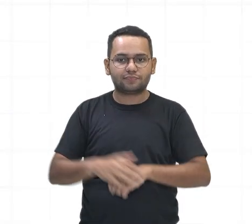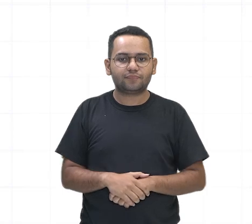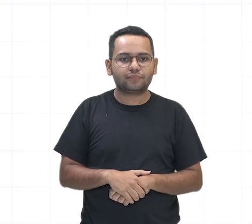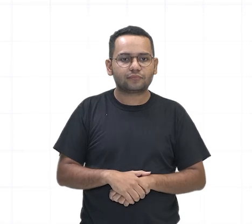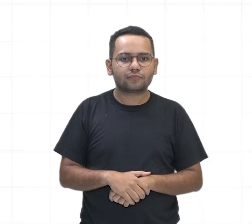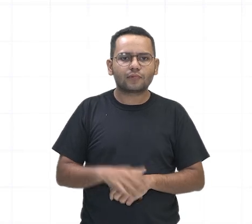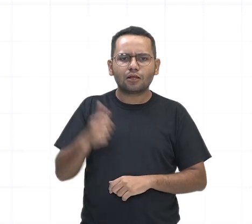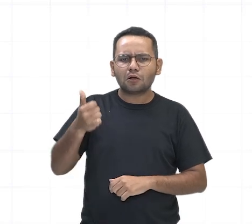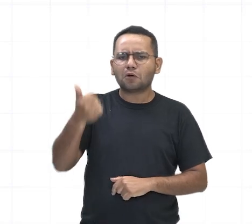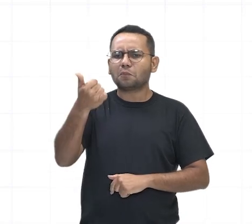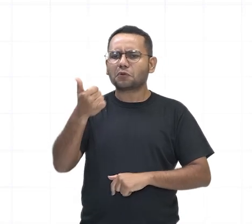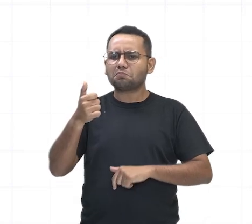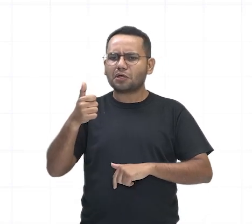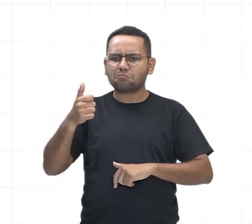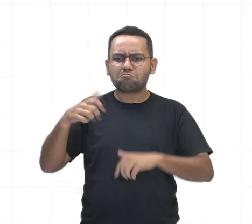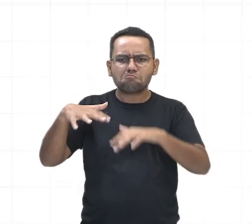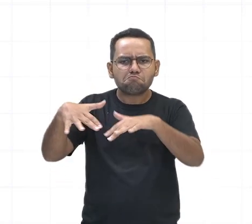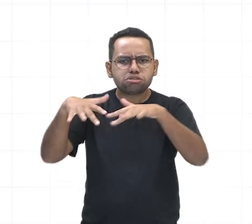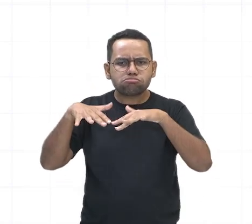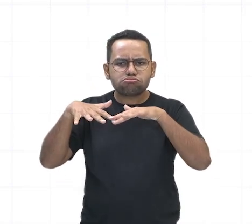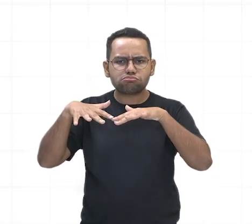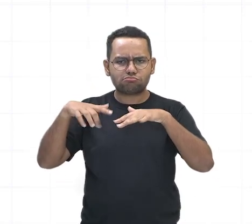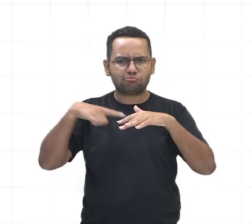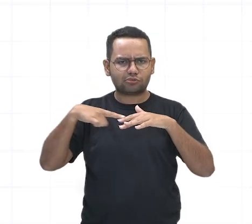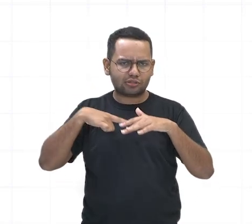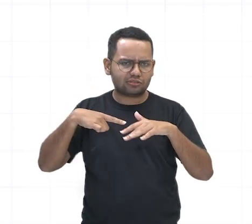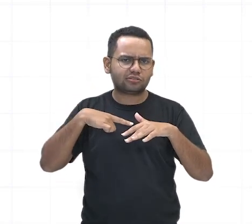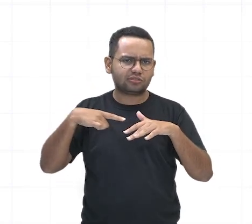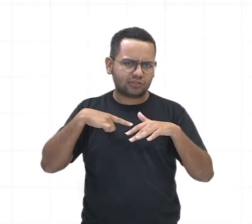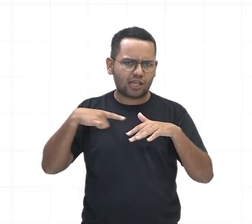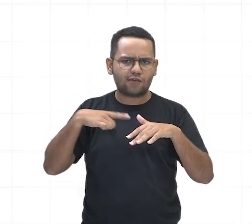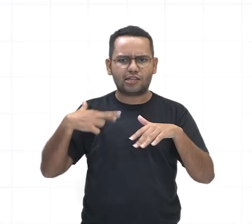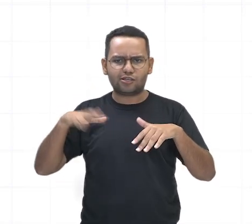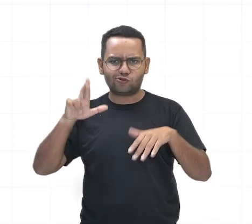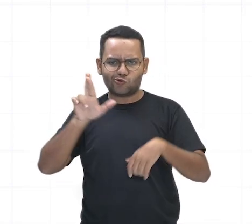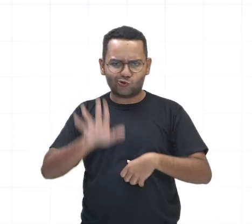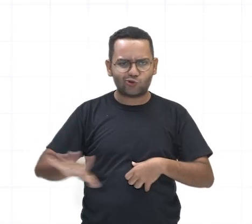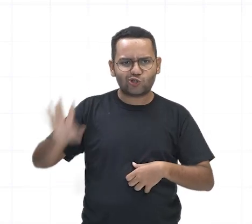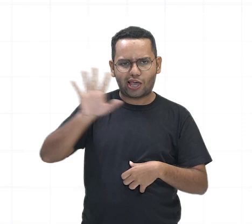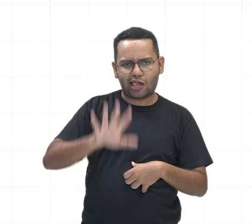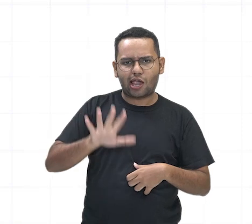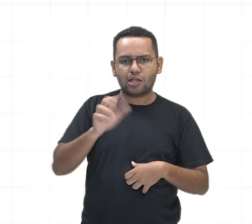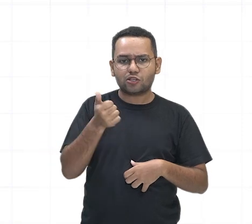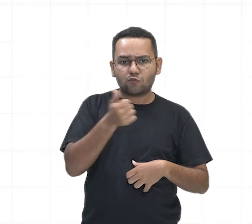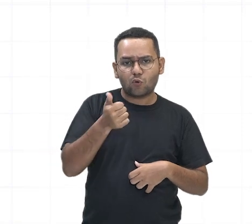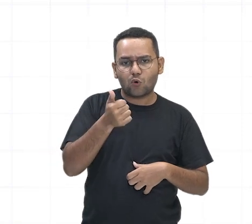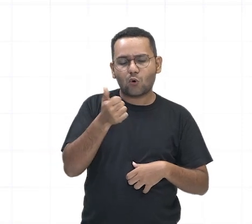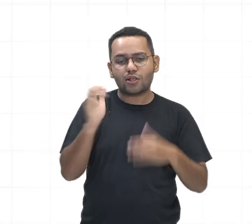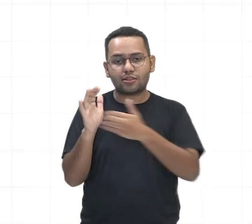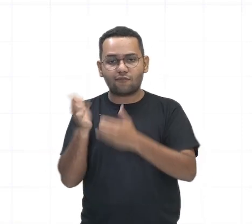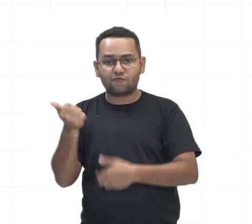religiões mundiais, realizado de 11 a 27 de setembro de